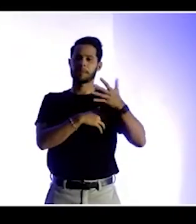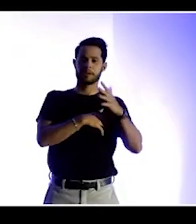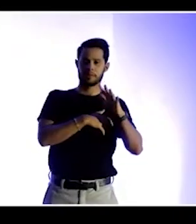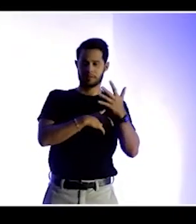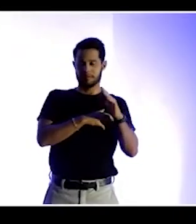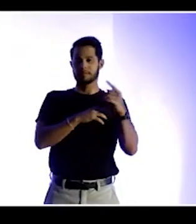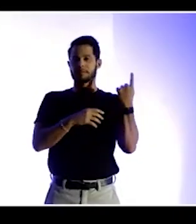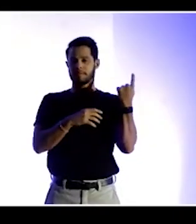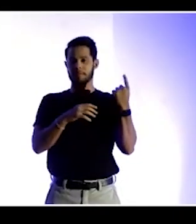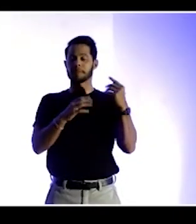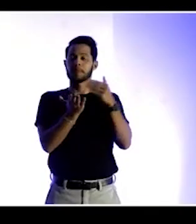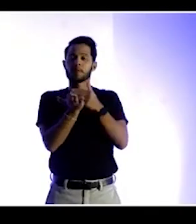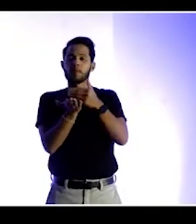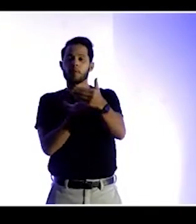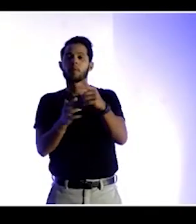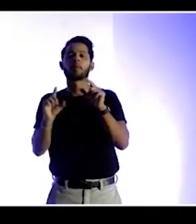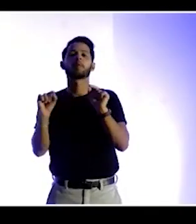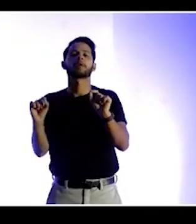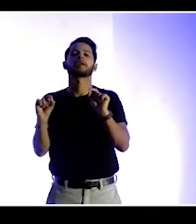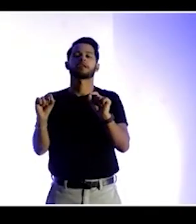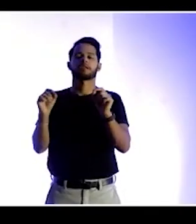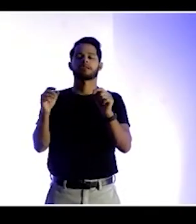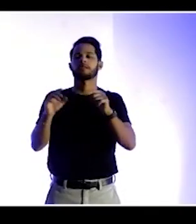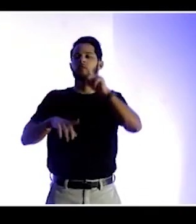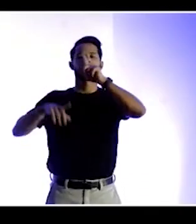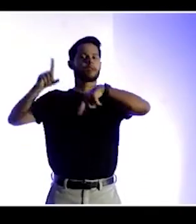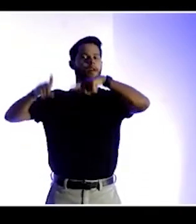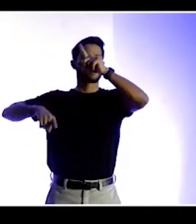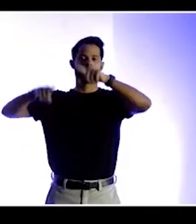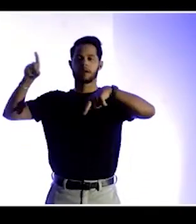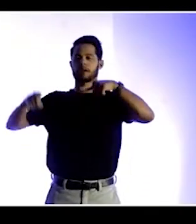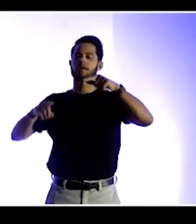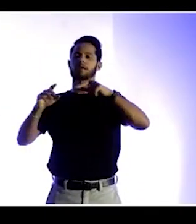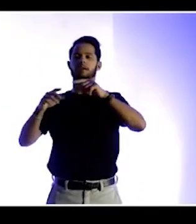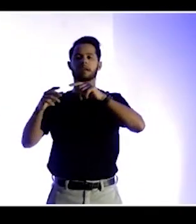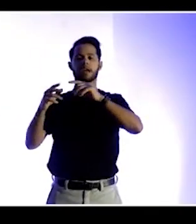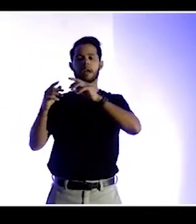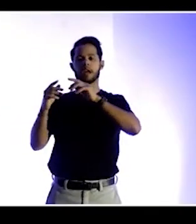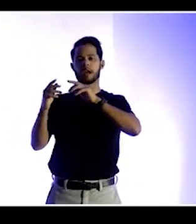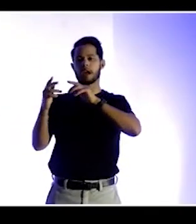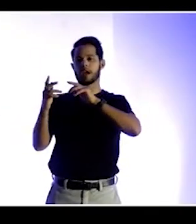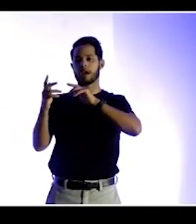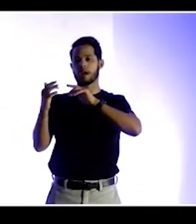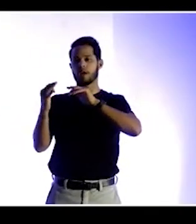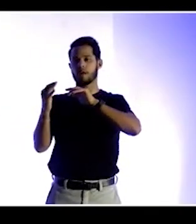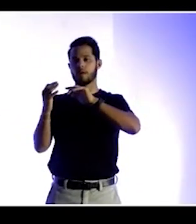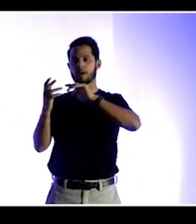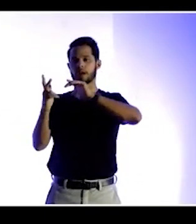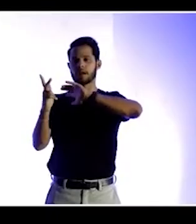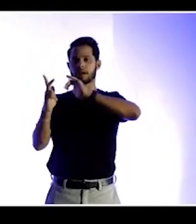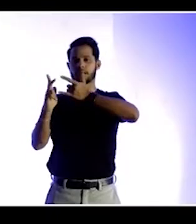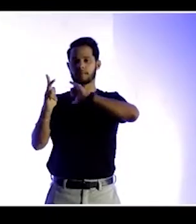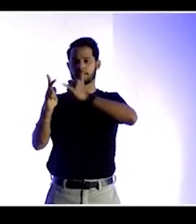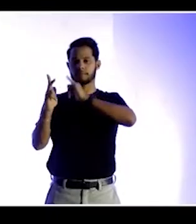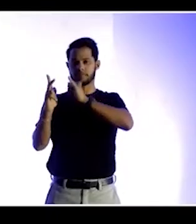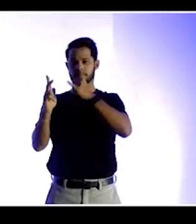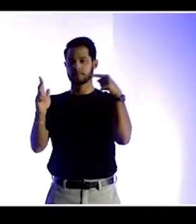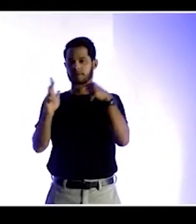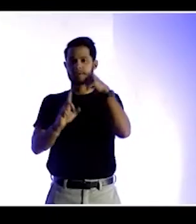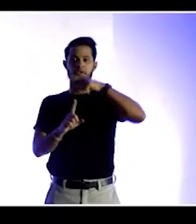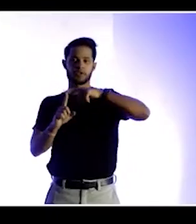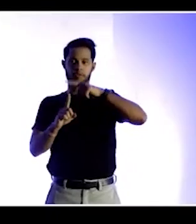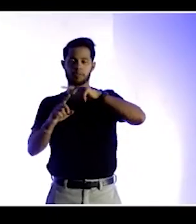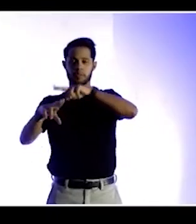ó, quando ela começou a encostar, passar de várias, encostar na eólica, e depois passar da eólica, é por isso, e só por